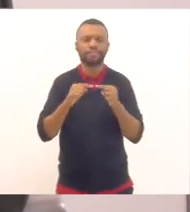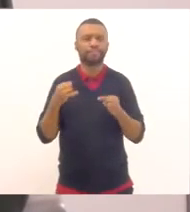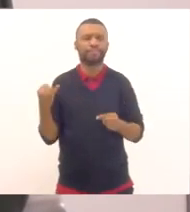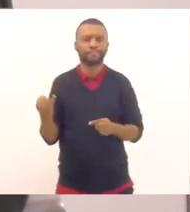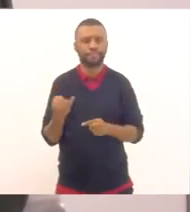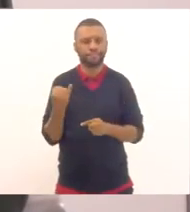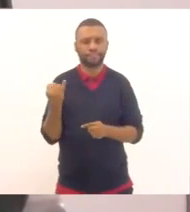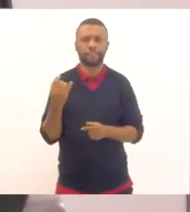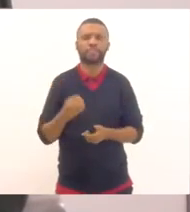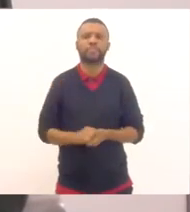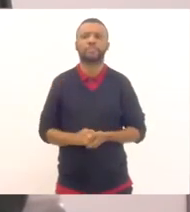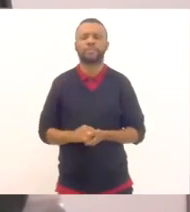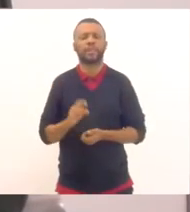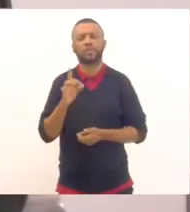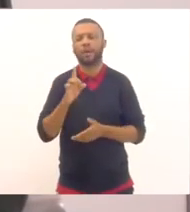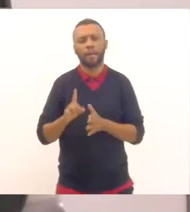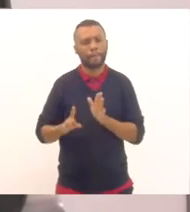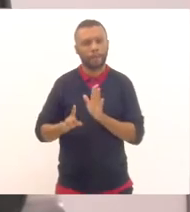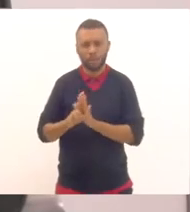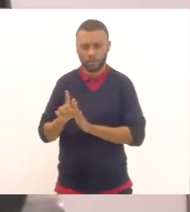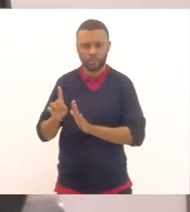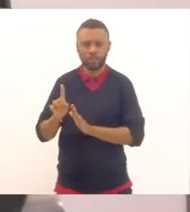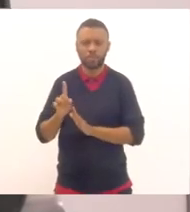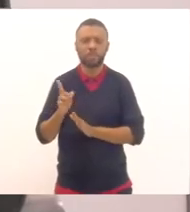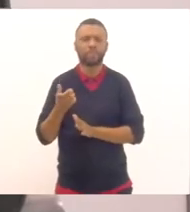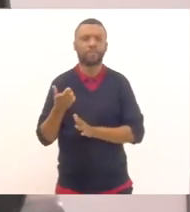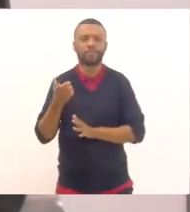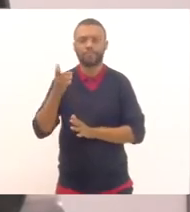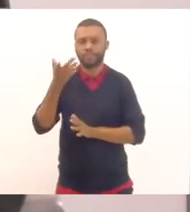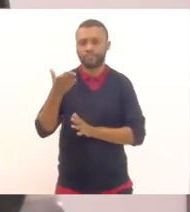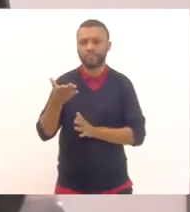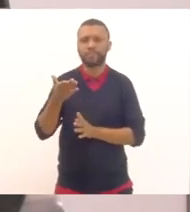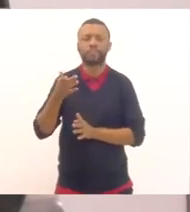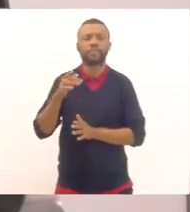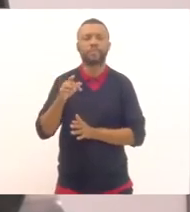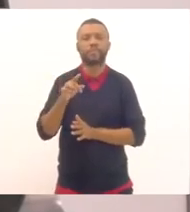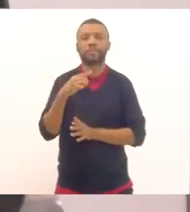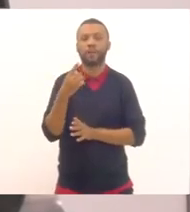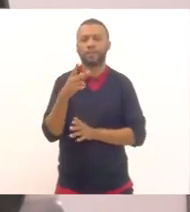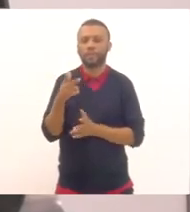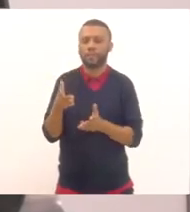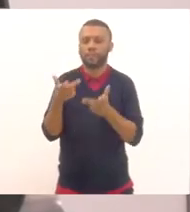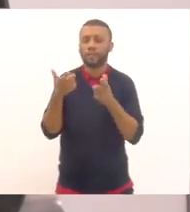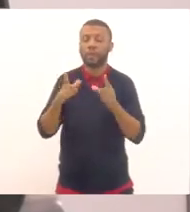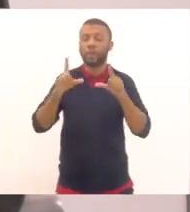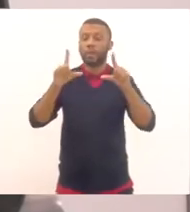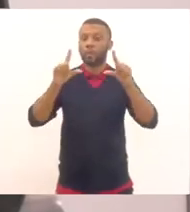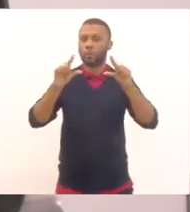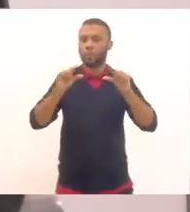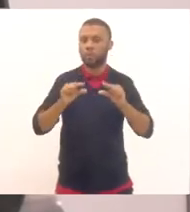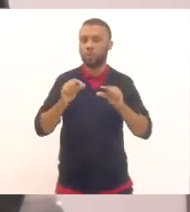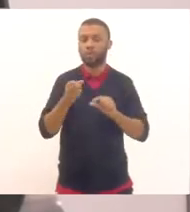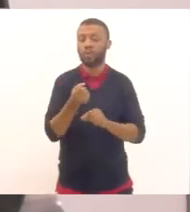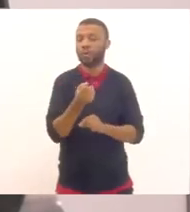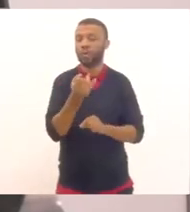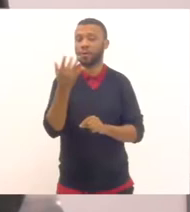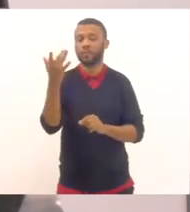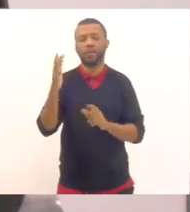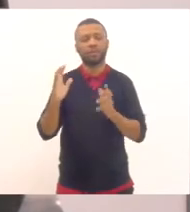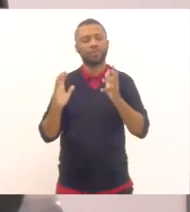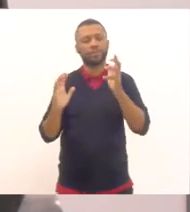Só uma pergunta Doutor Luiz Henrique é a gente vê aí uma redução expressiva no número de ocorrências